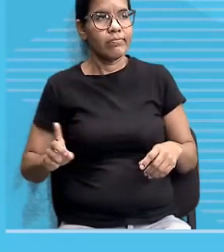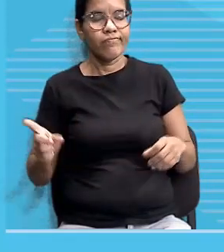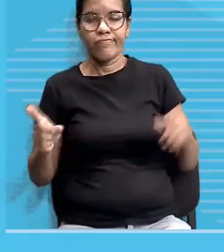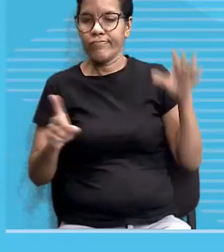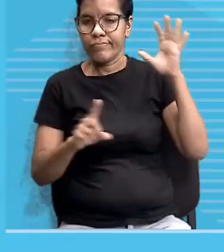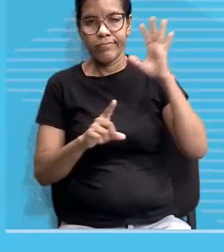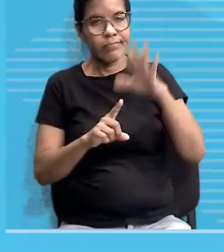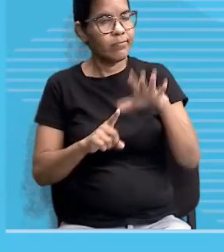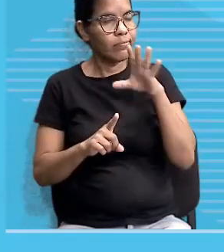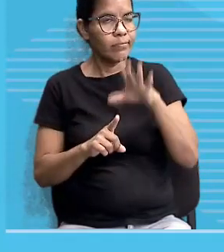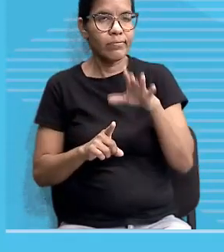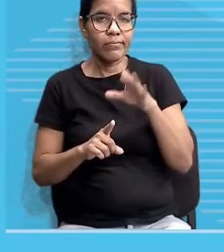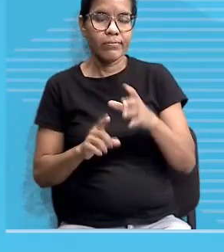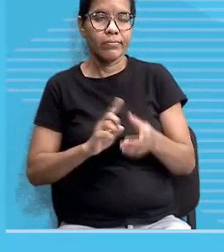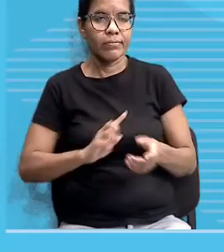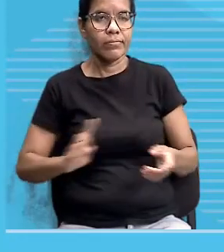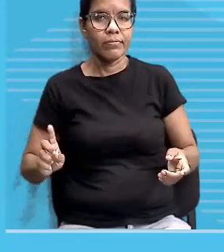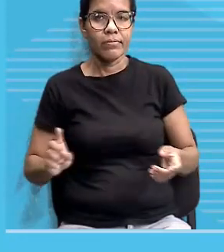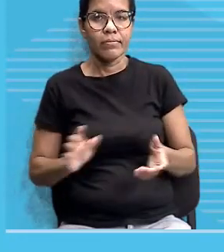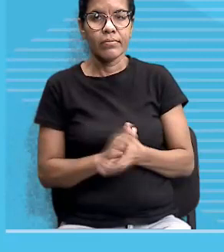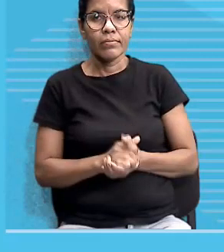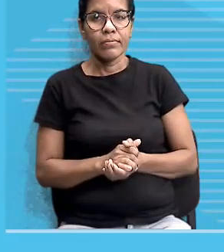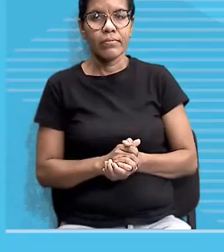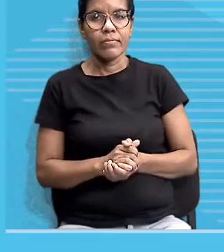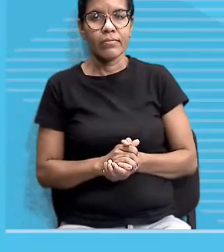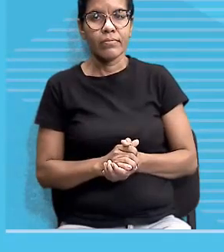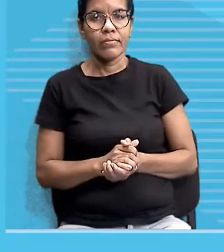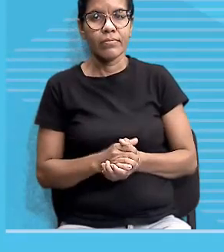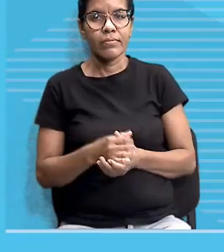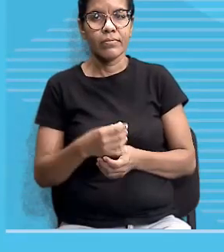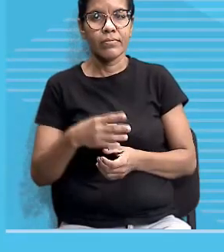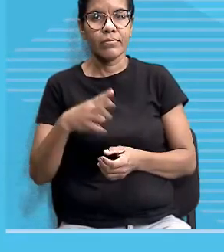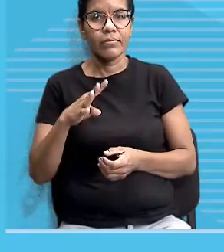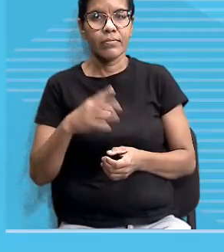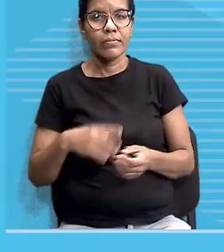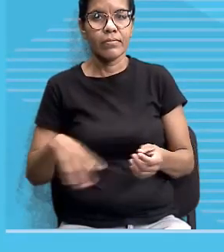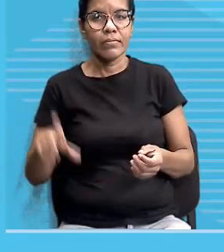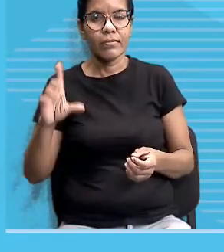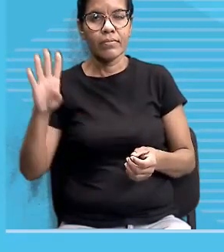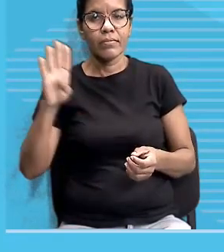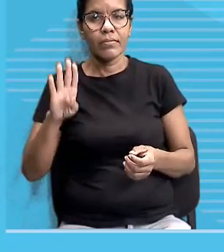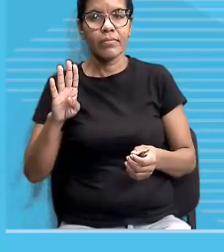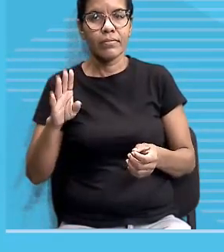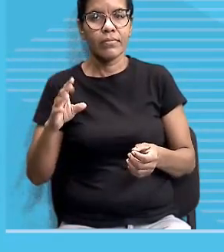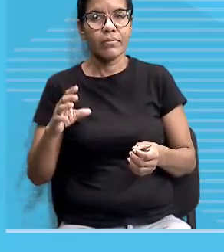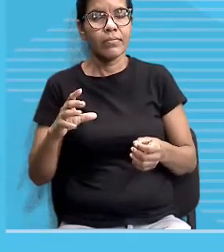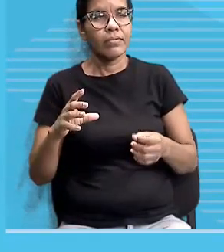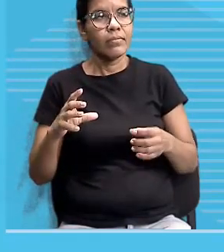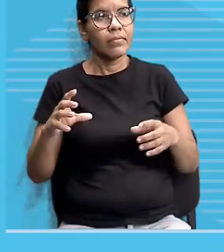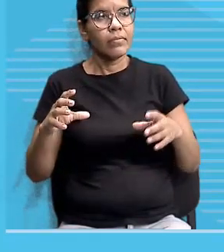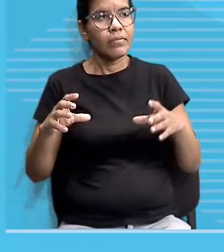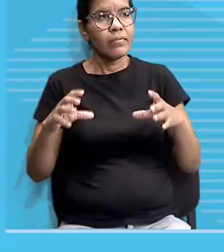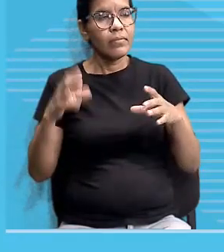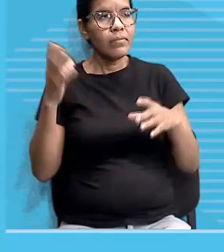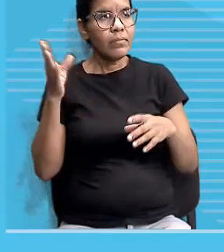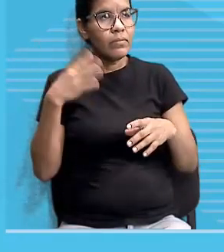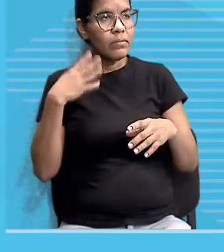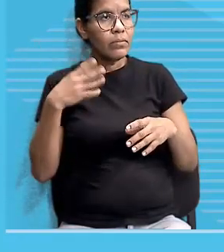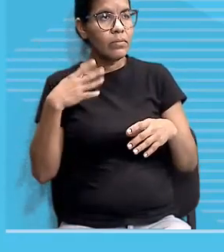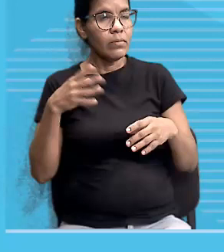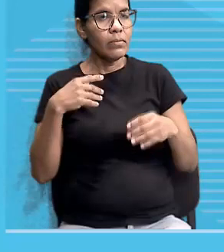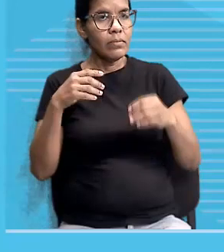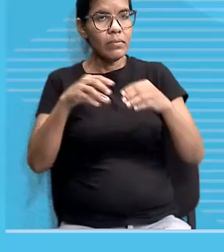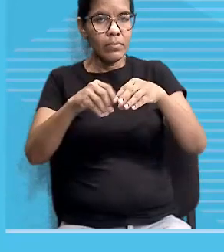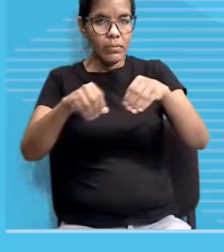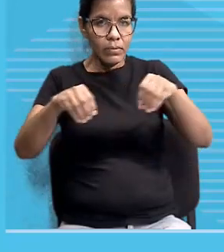influencia né a letra b de bola o calor específico da